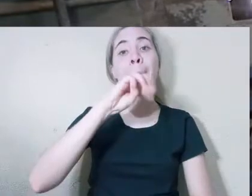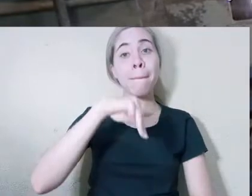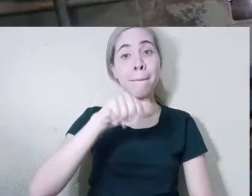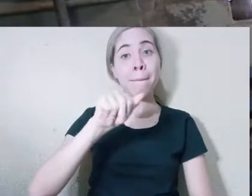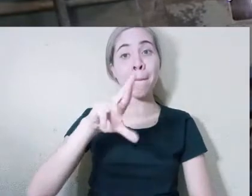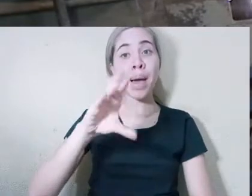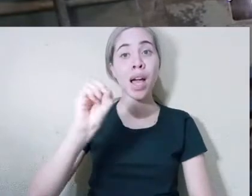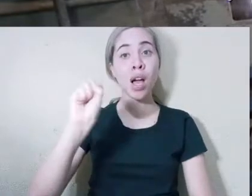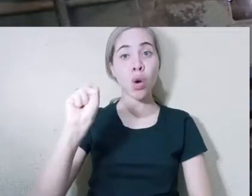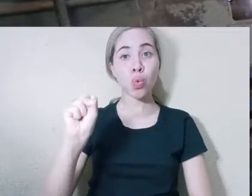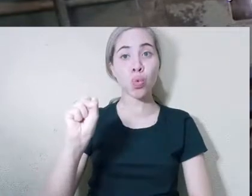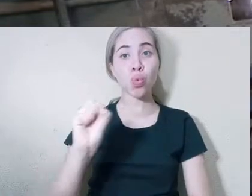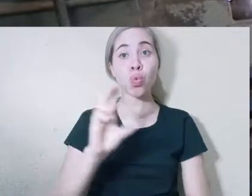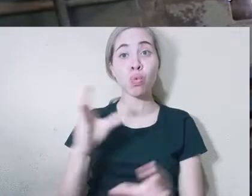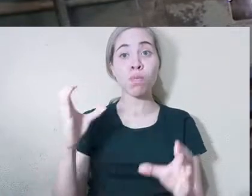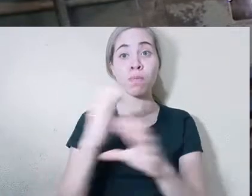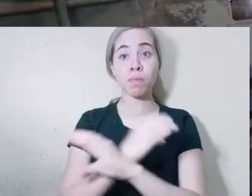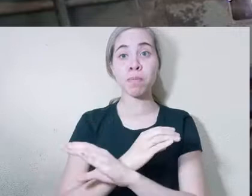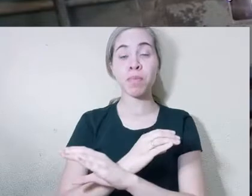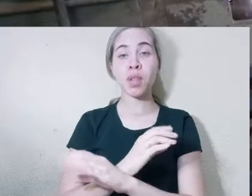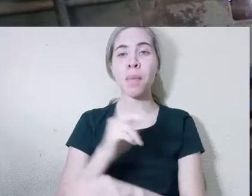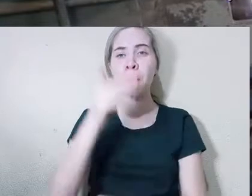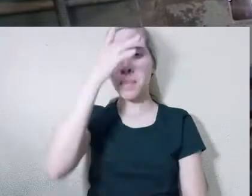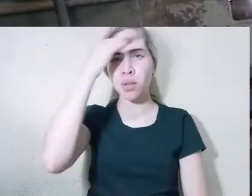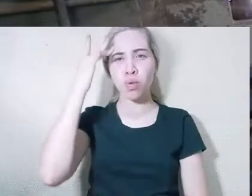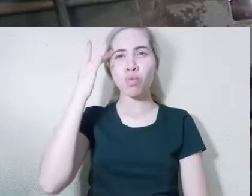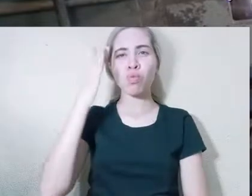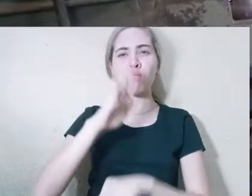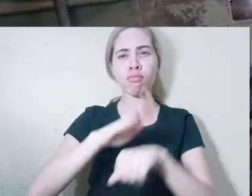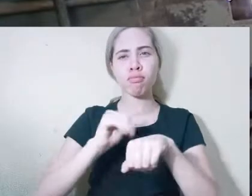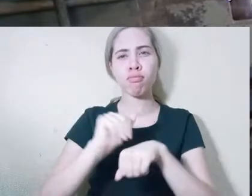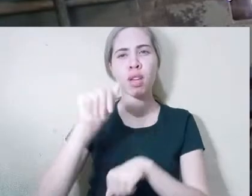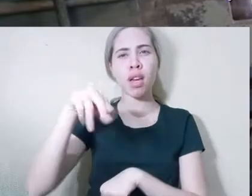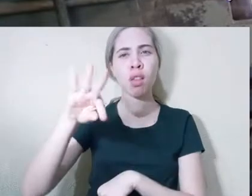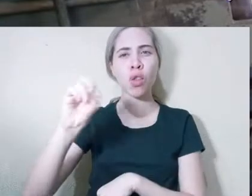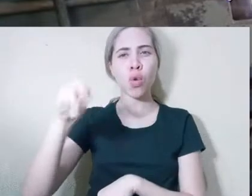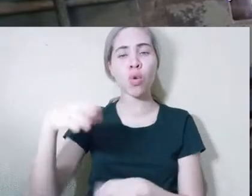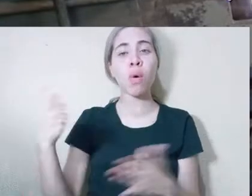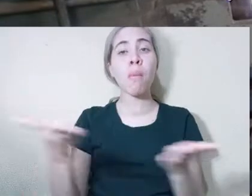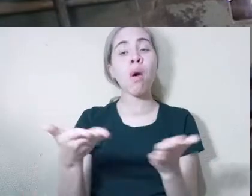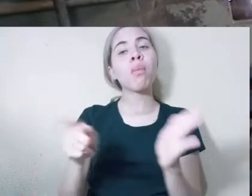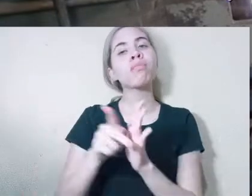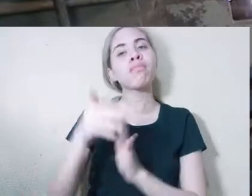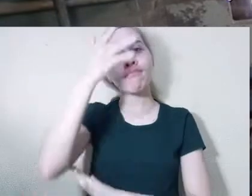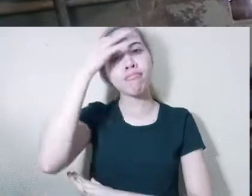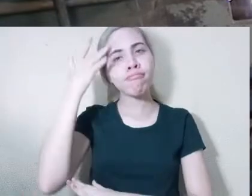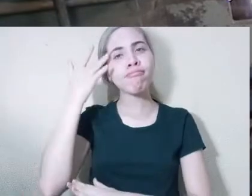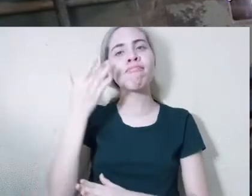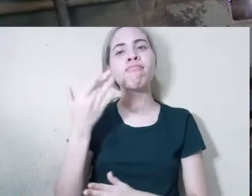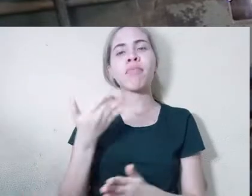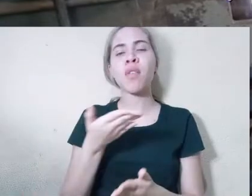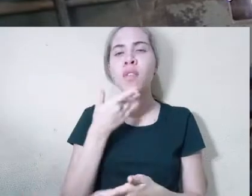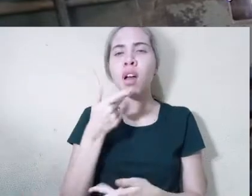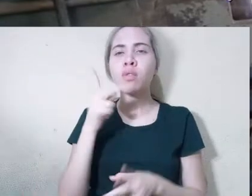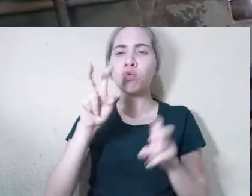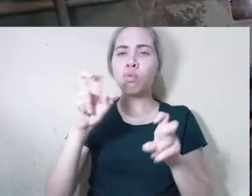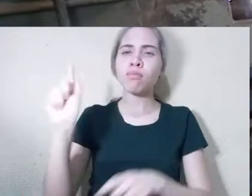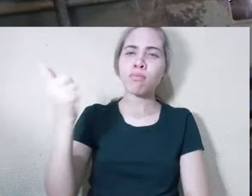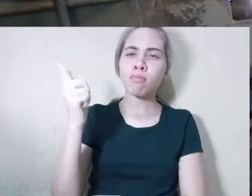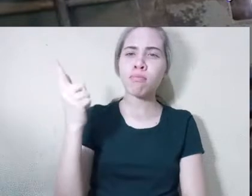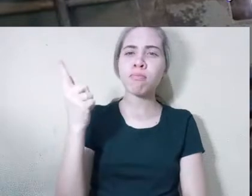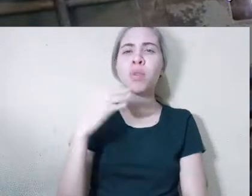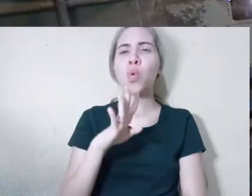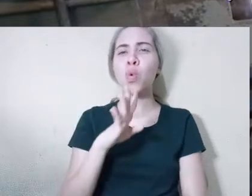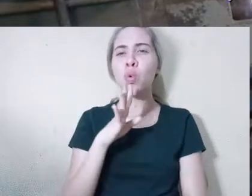Antônio Marques, mas o pessoal chama de Marquinhos. Ele é aqui de Anápolis, tá? Foi recomendado pelo pessoal aqui de Goiânia, que